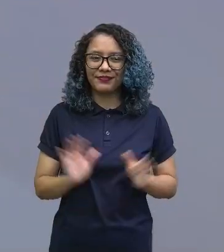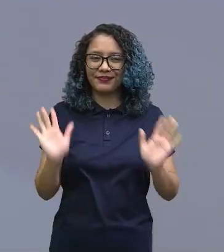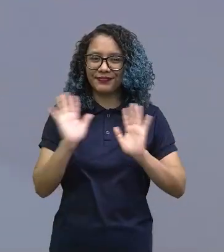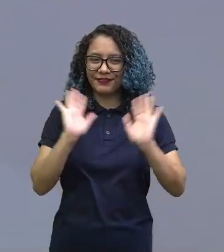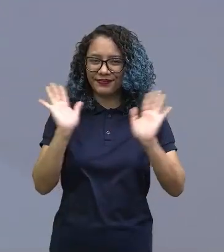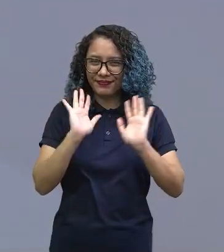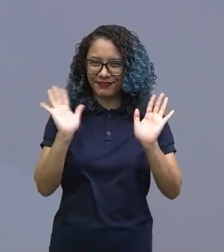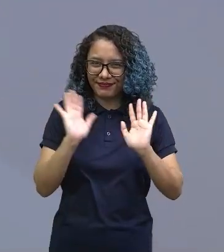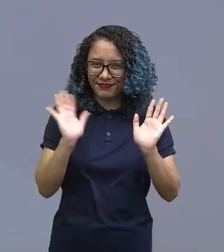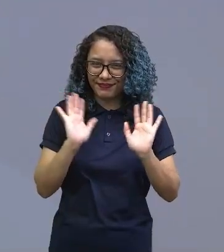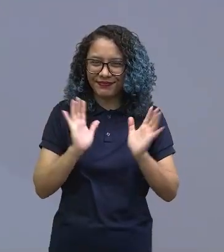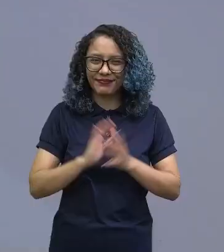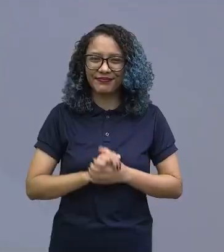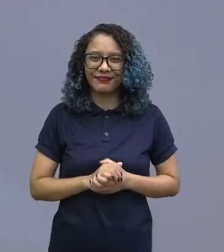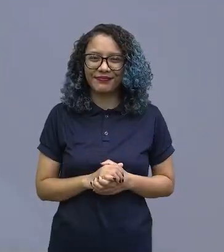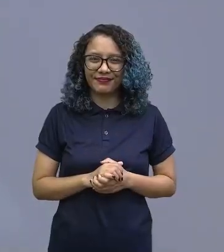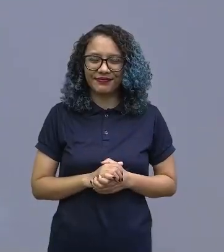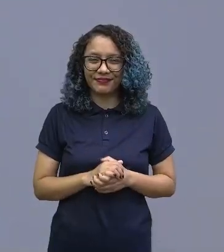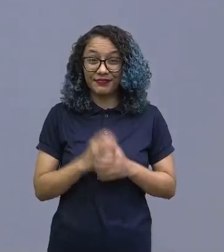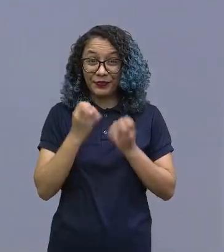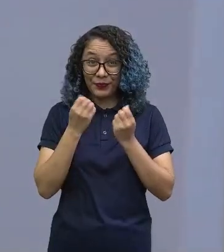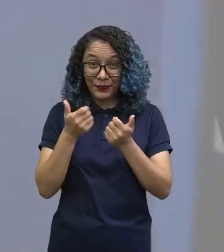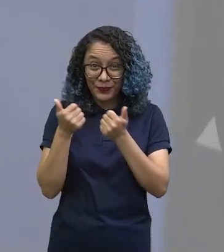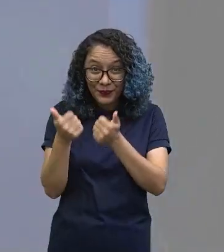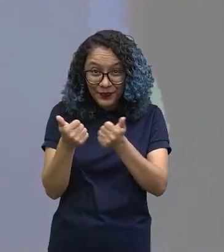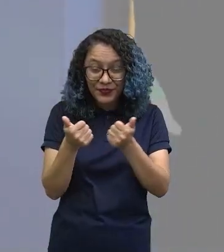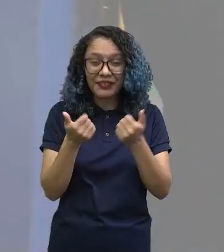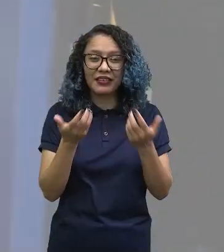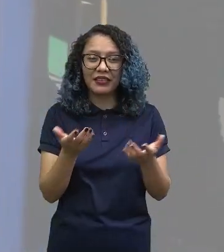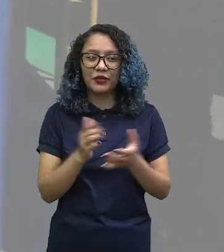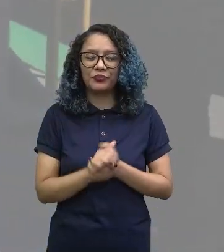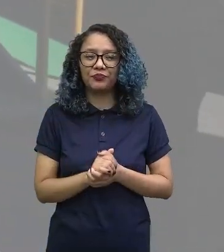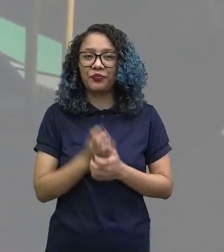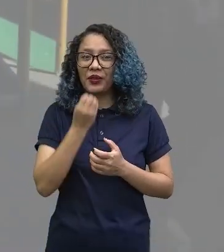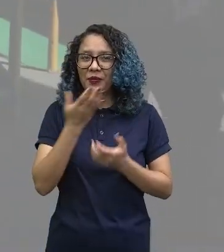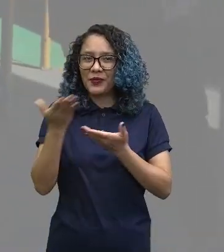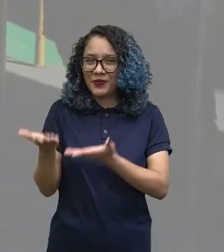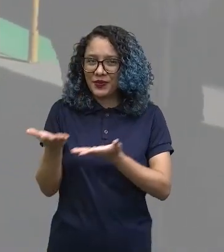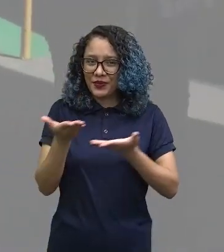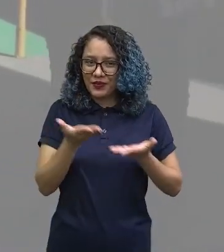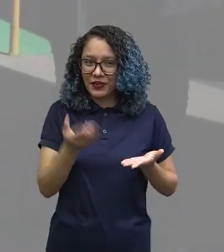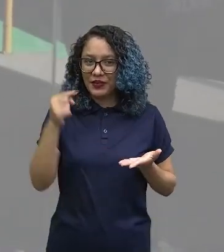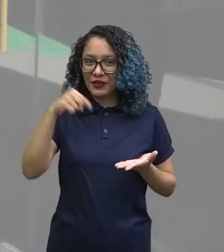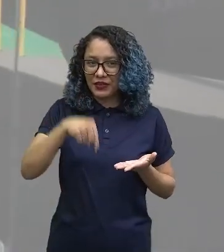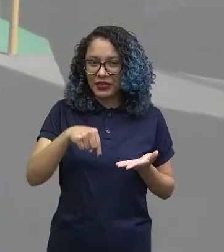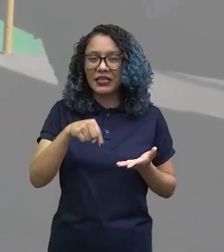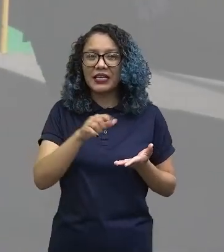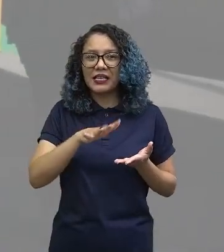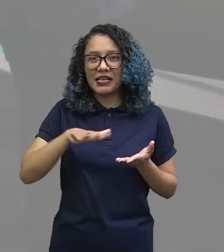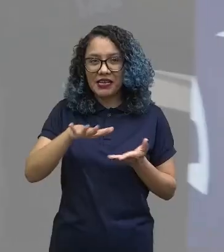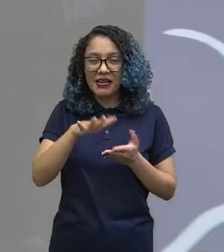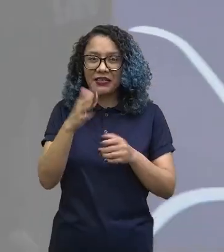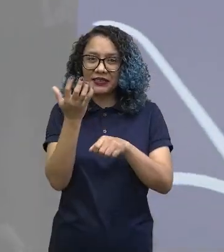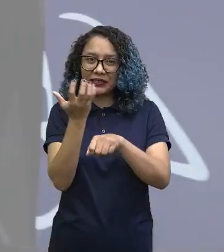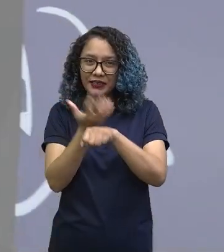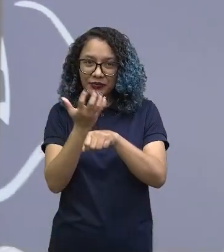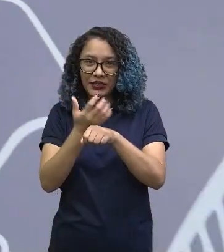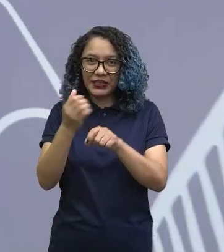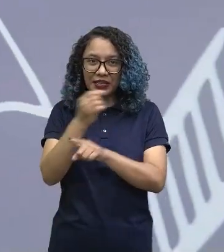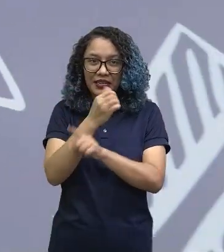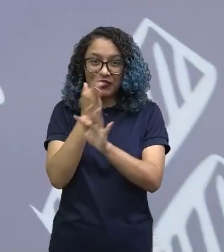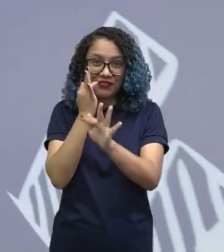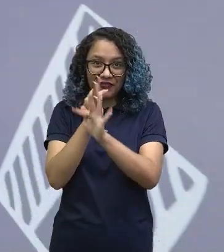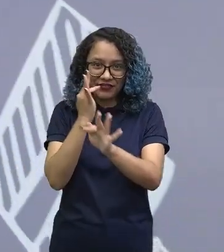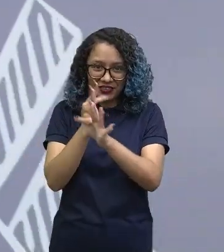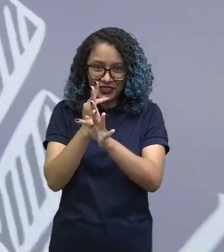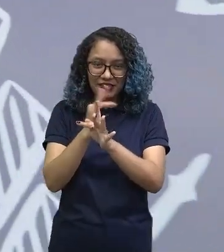Olá, meus queridos, tudo bem com vocês? Sejam bem-vindos ao nosso mundo da física. Nossas